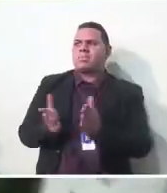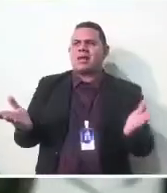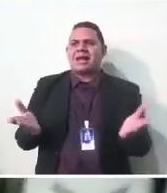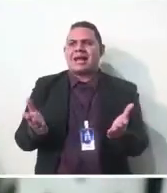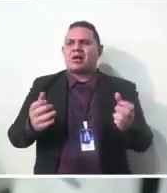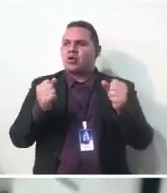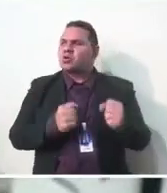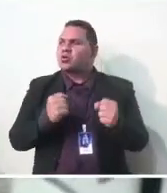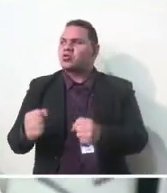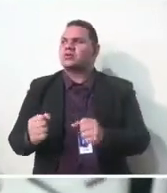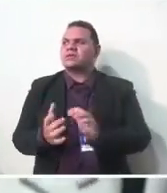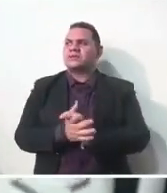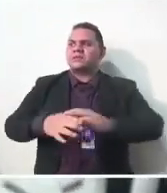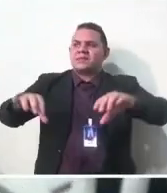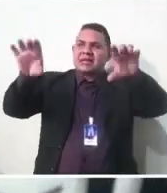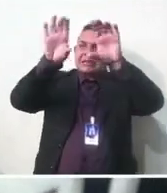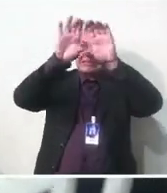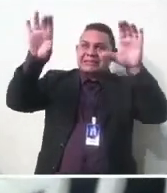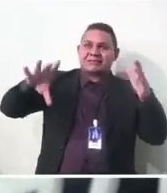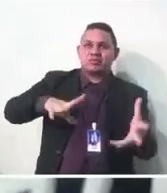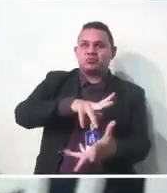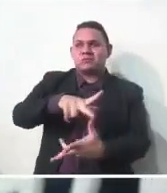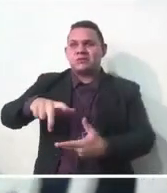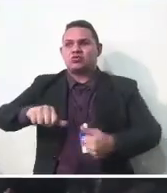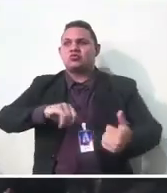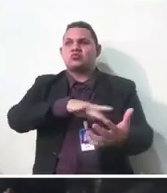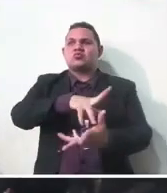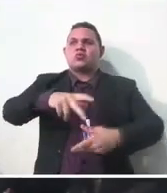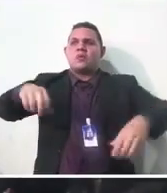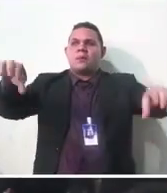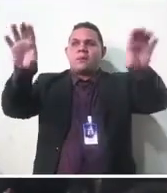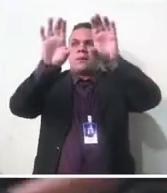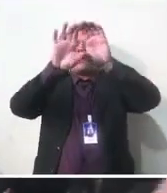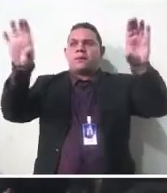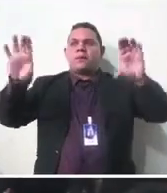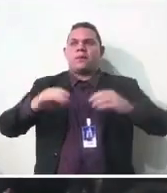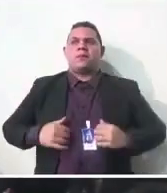é direto: terra, céu, céu e terra, terra, céu, céu e terra. Ei!